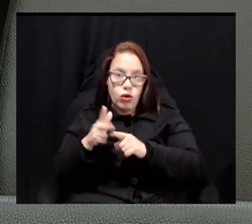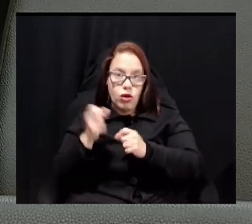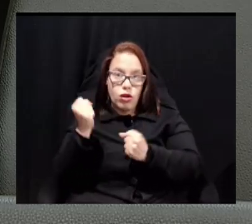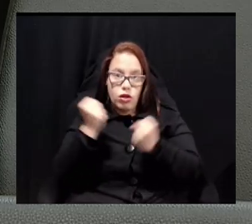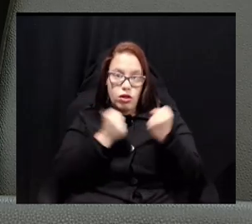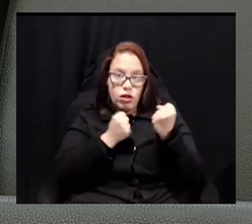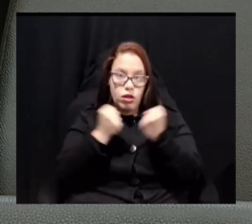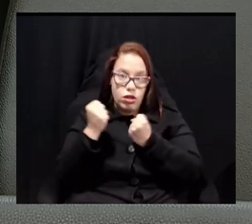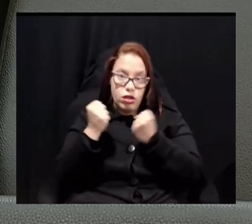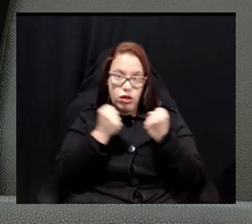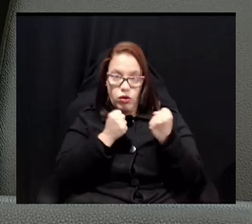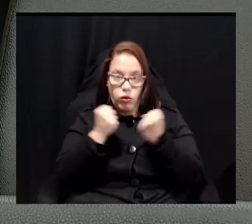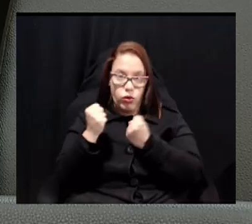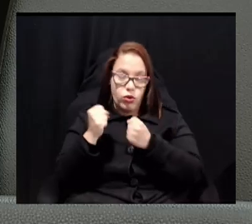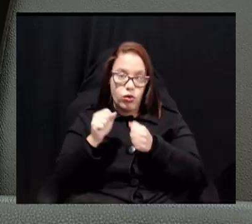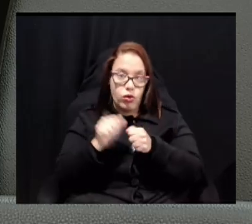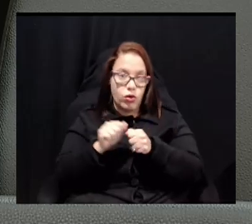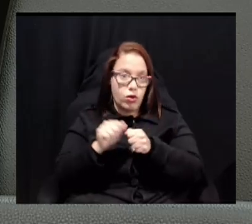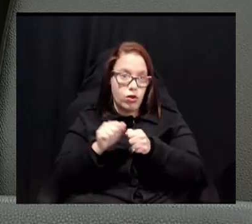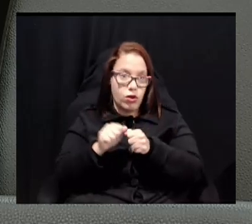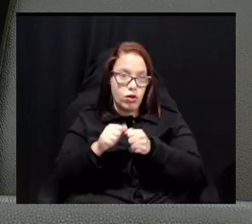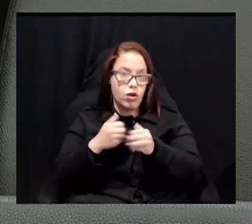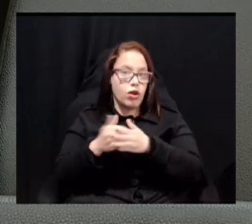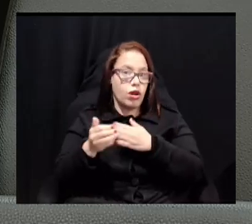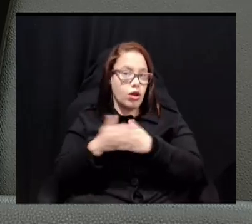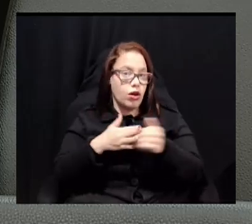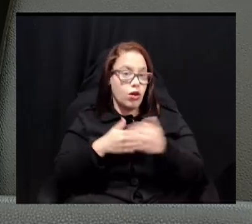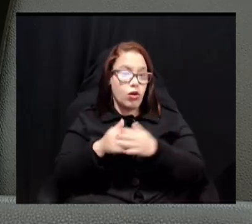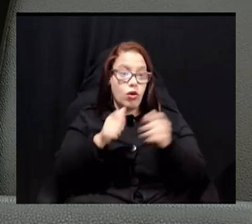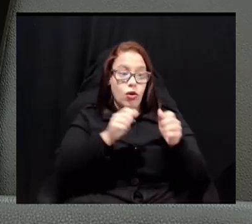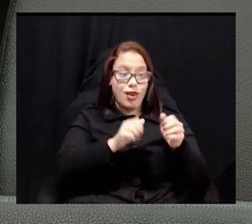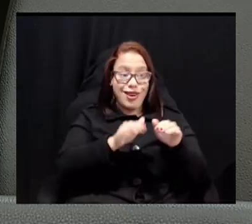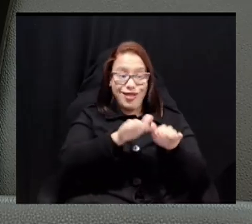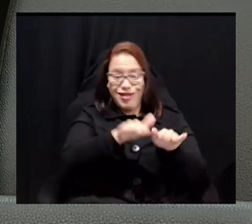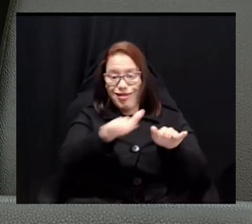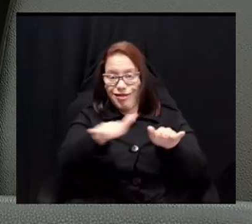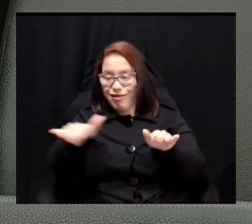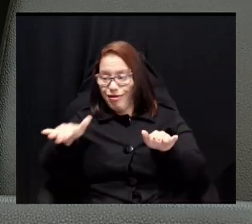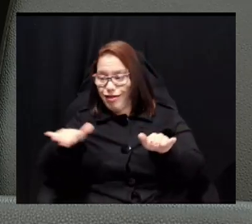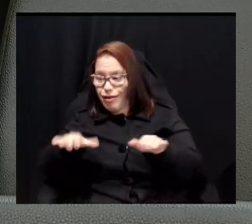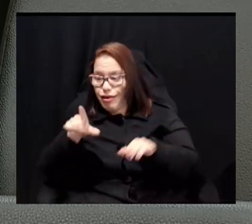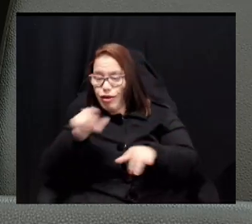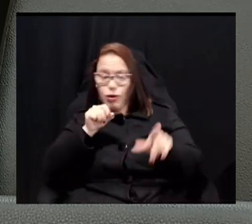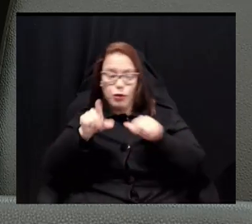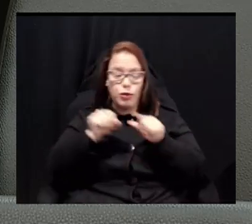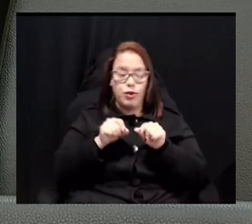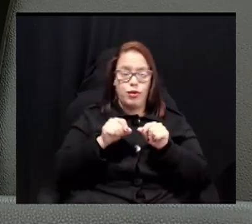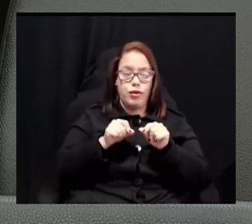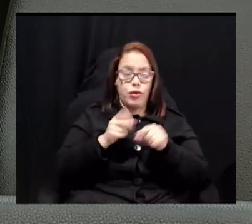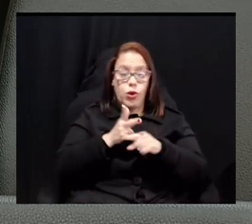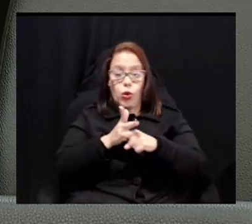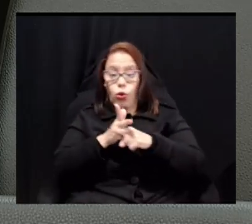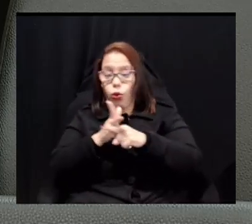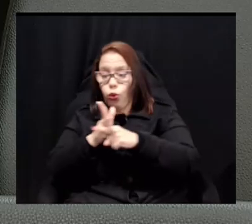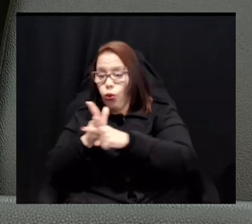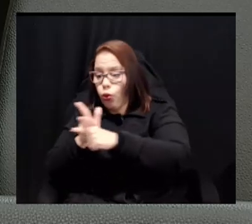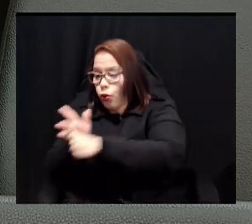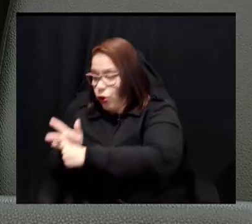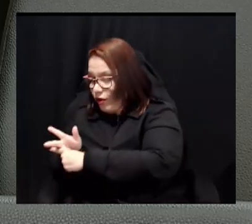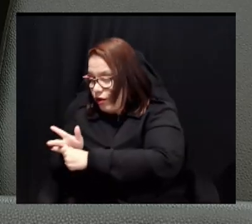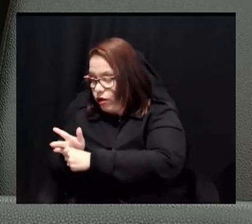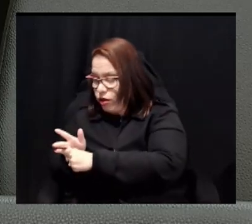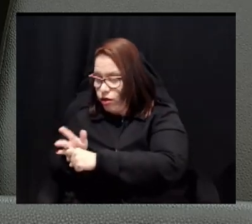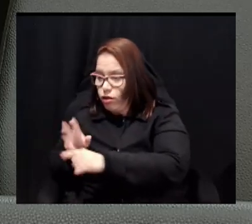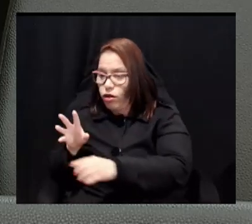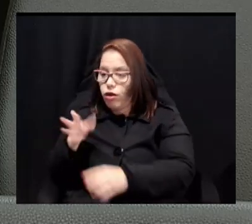ele fizer, qualquer caminho que ele fizer ali no entorno, a câmera poderia seguir e ter um desfecho melhor e